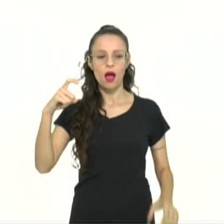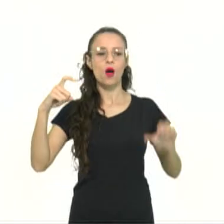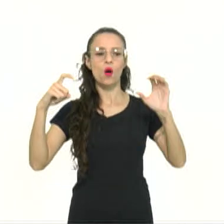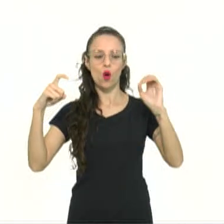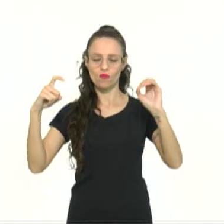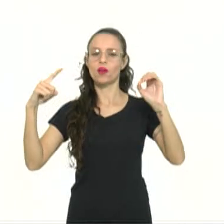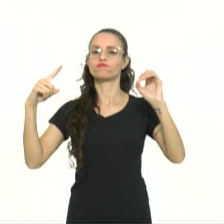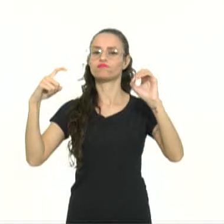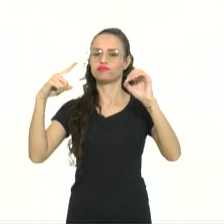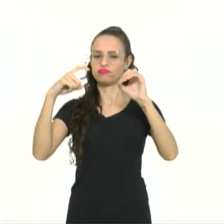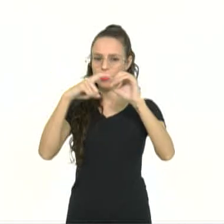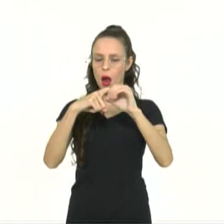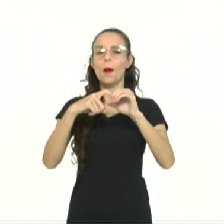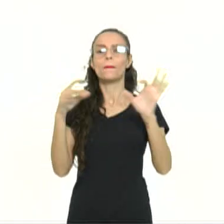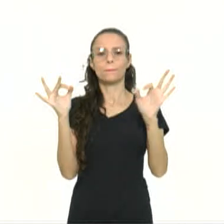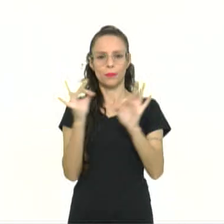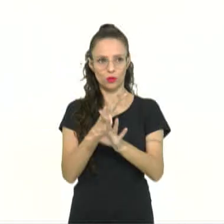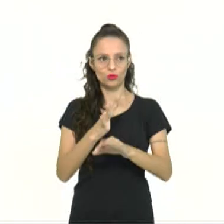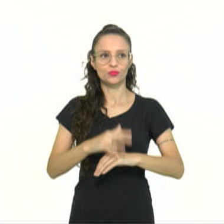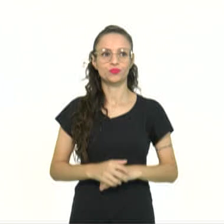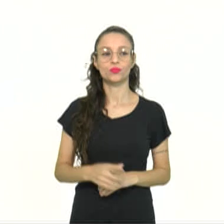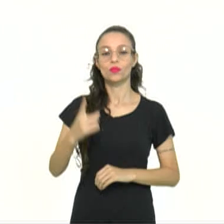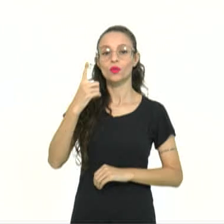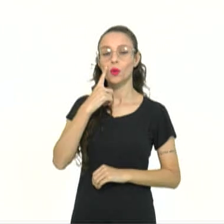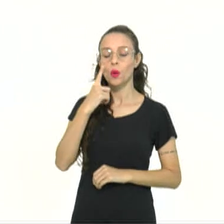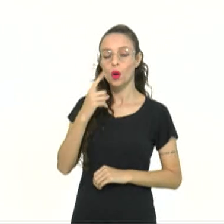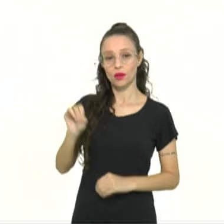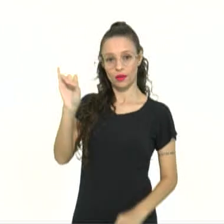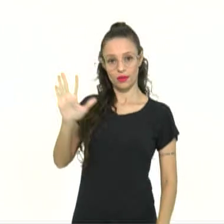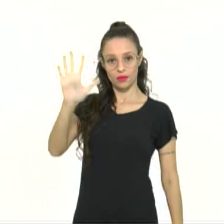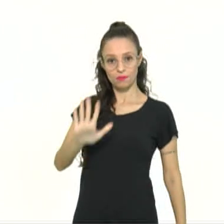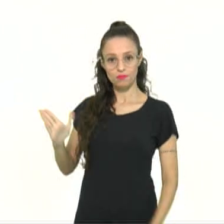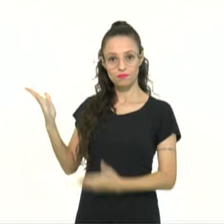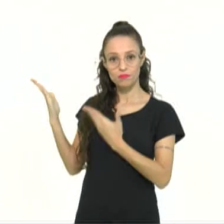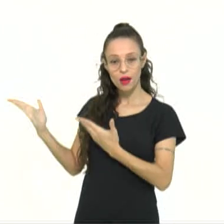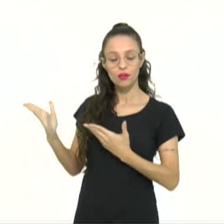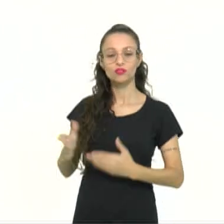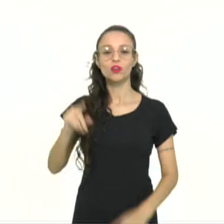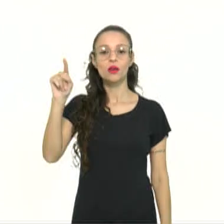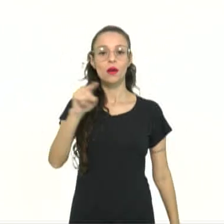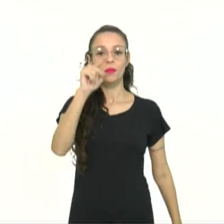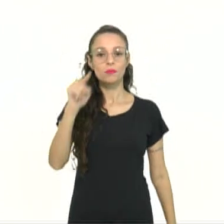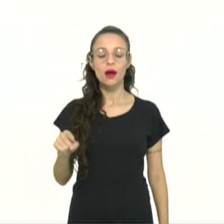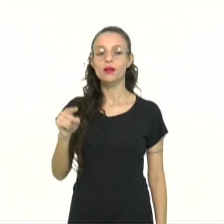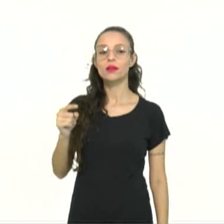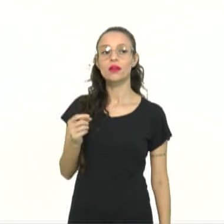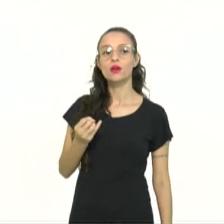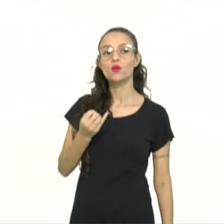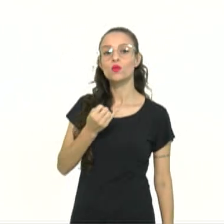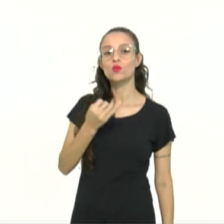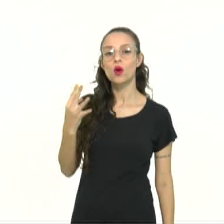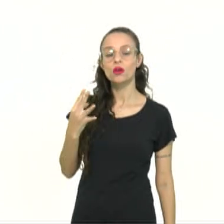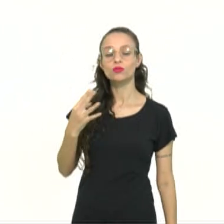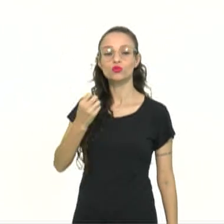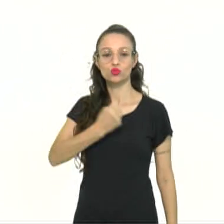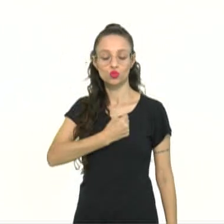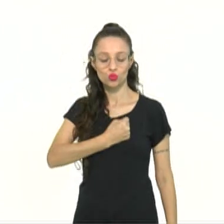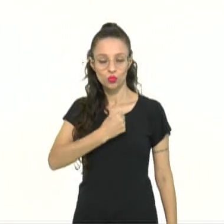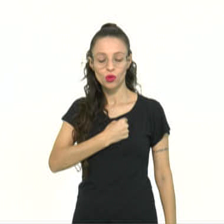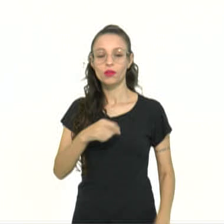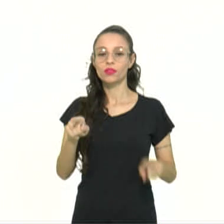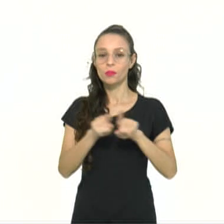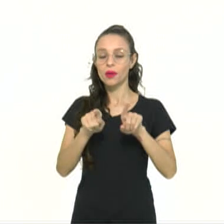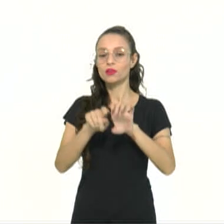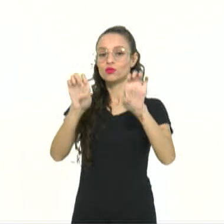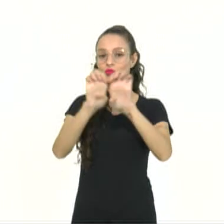com o ovócito secundário. Muito bem. Observe a figura a seguir e marque a alternativa que indica o número e o nome correto da